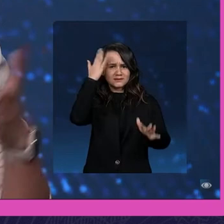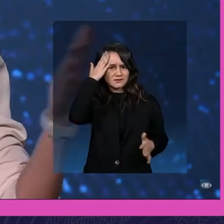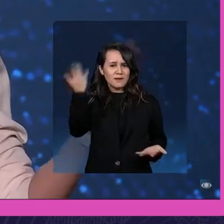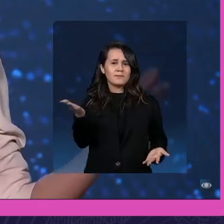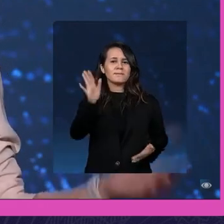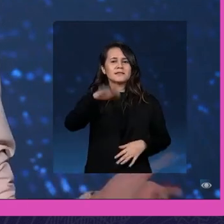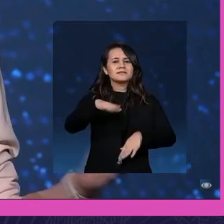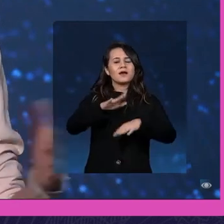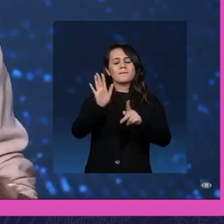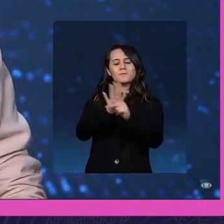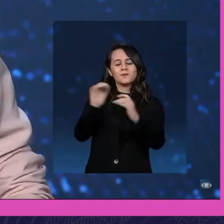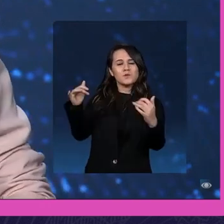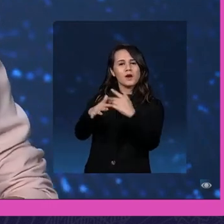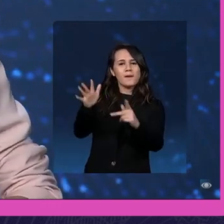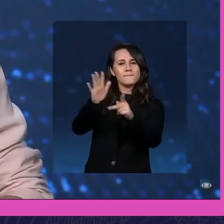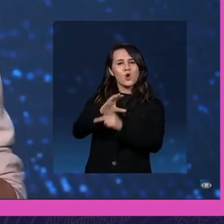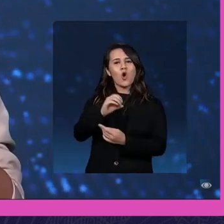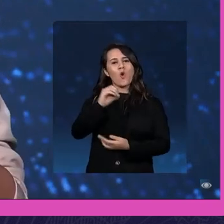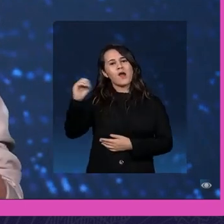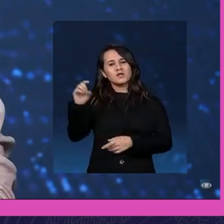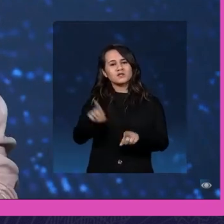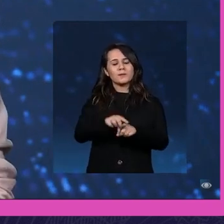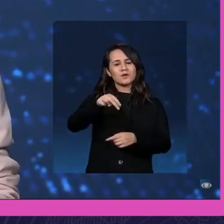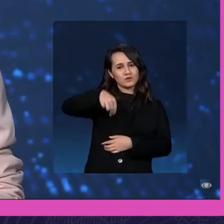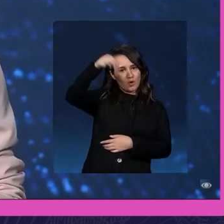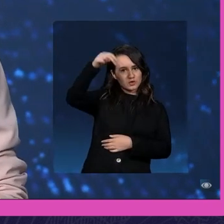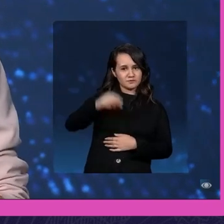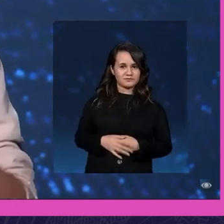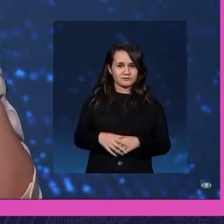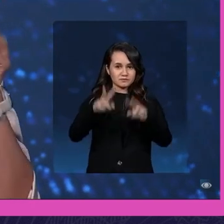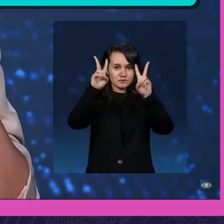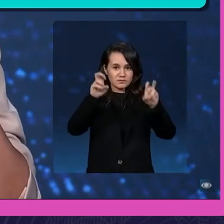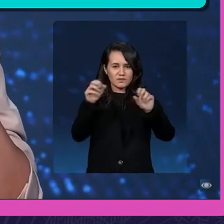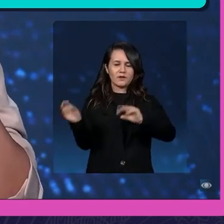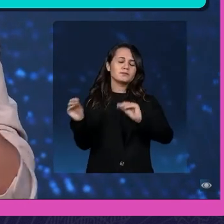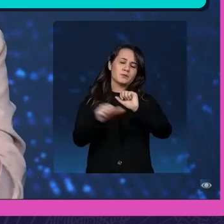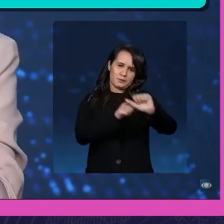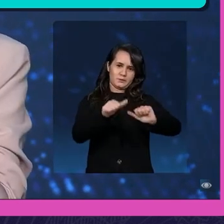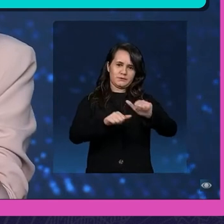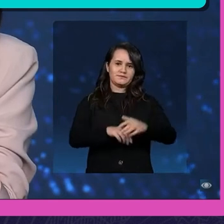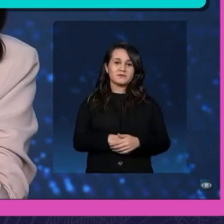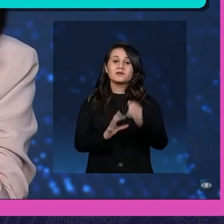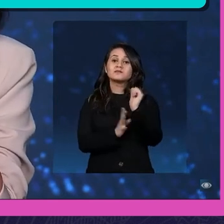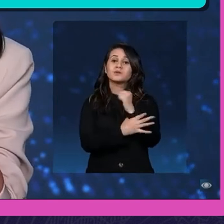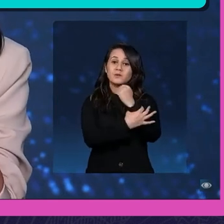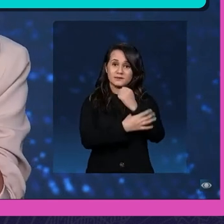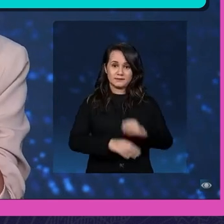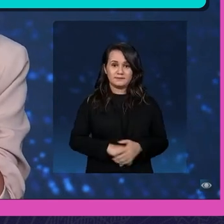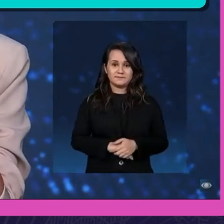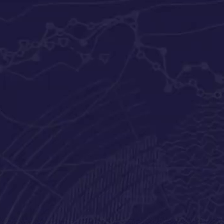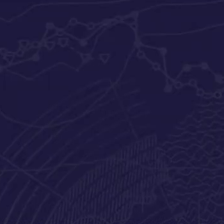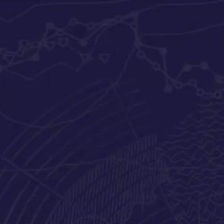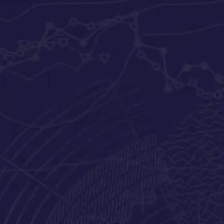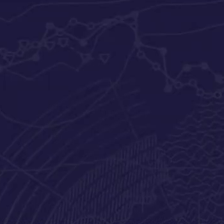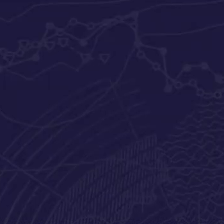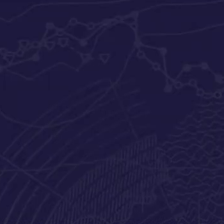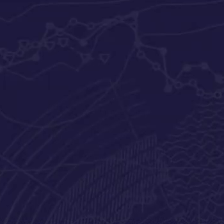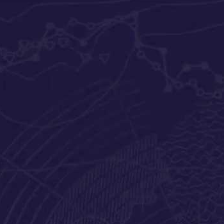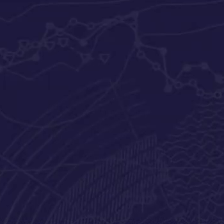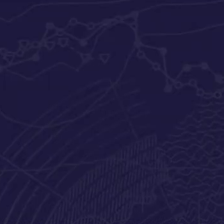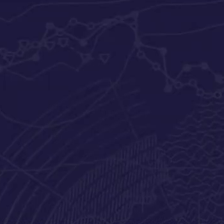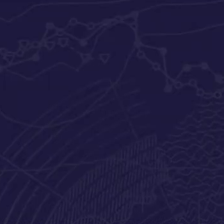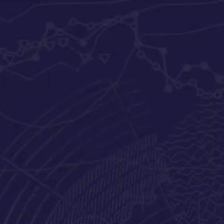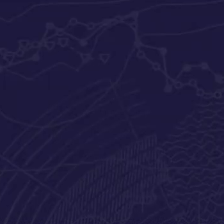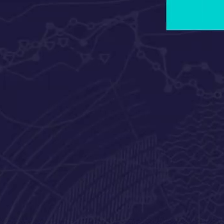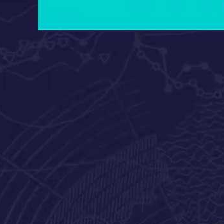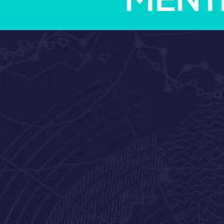de inferiorização. A aparência das candidatas também vira um alvo, seja para criticar ou para sexualizar. As